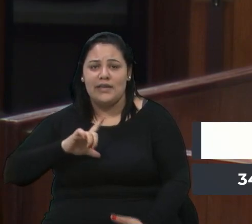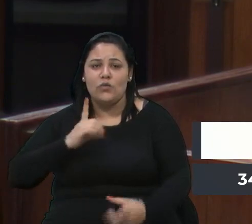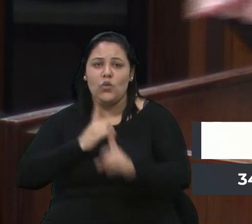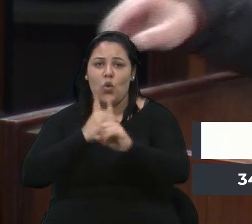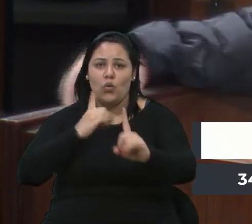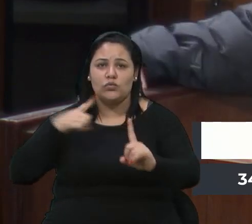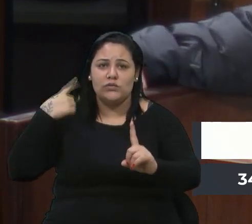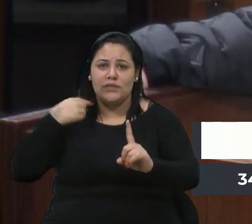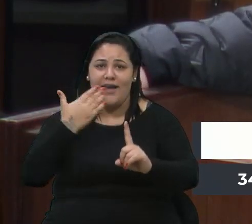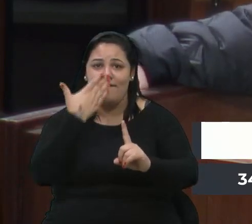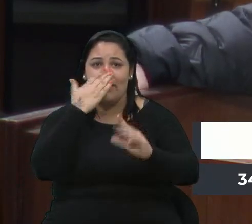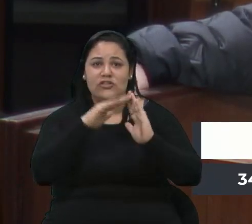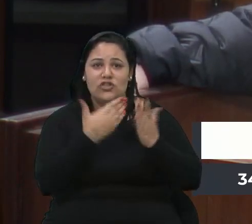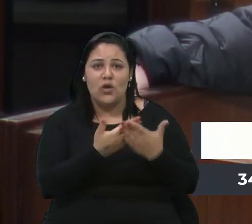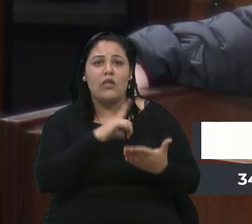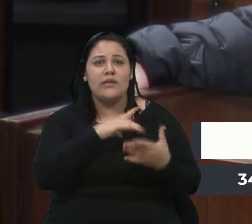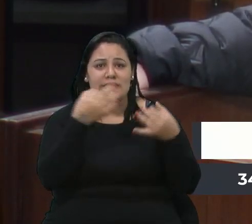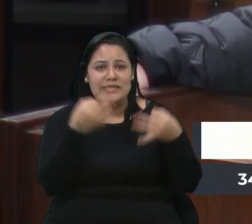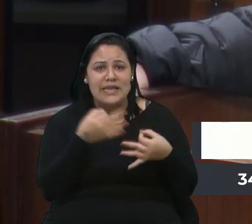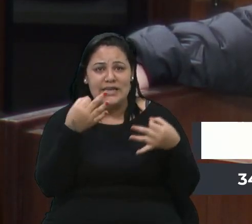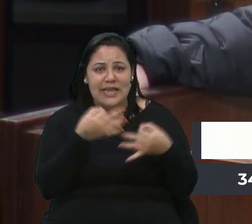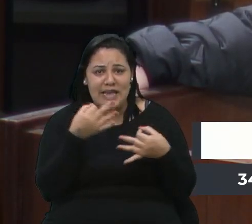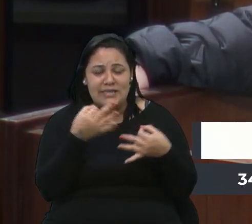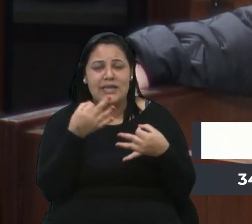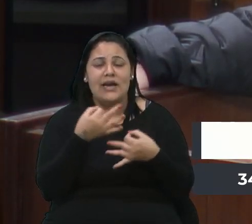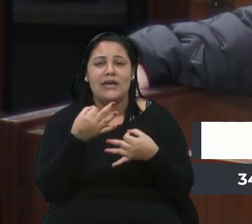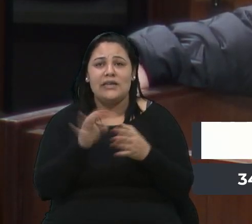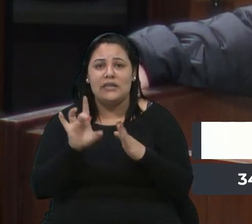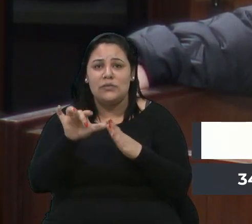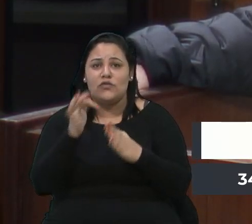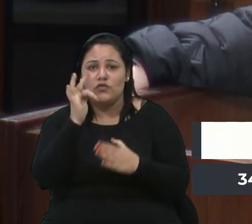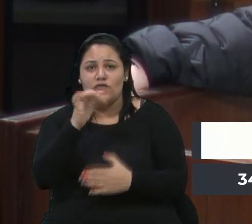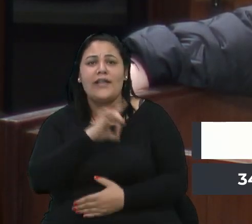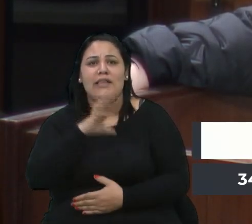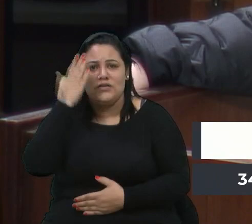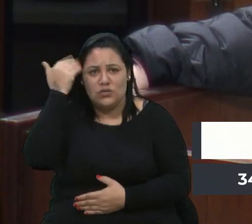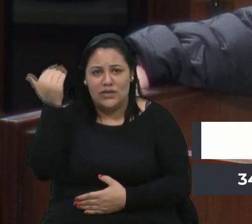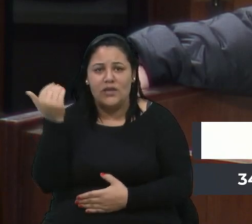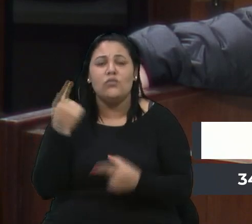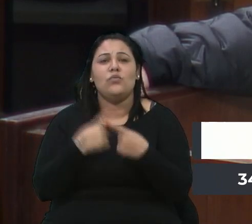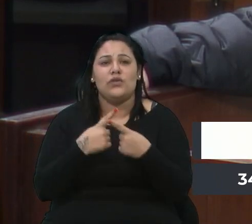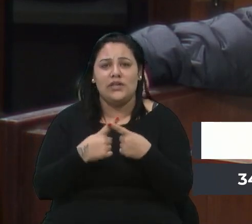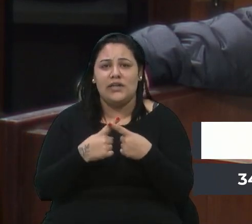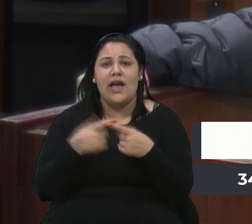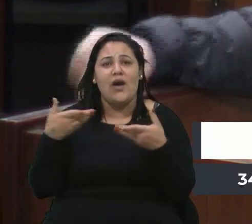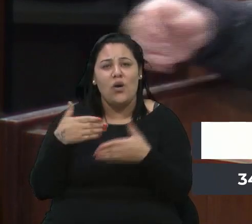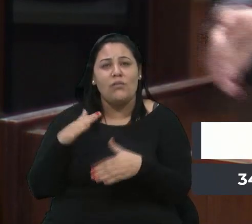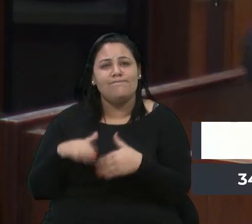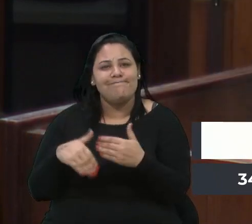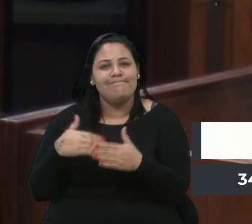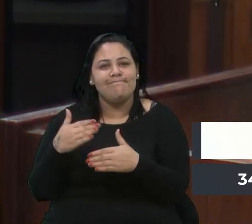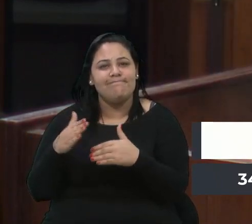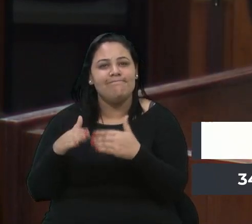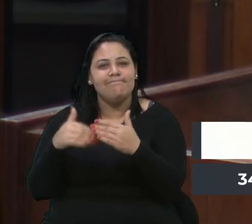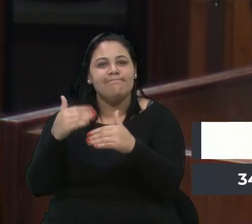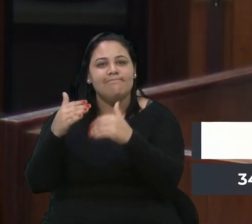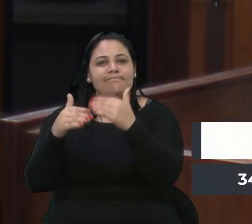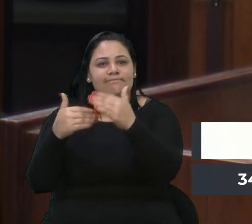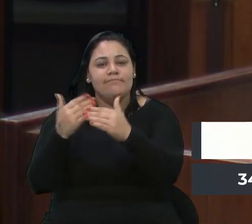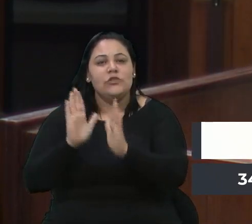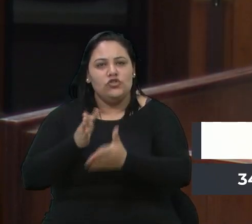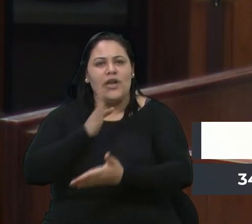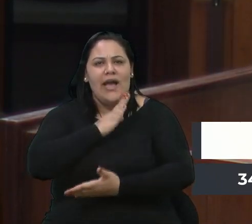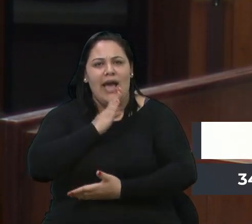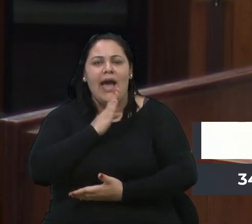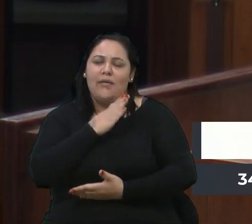escola, que tenho certeza absoluta que mais cedo ou mais tarde terá sucesso lá, porque está num andamento bem adiantado, vamos